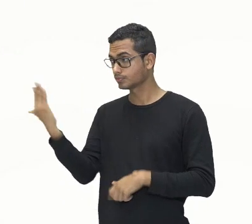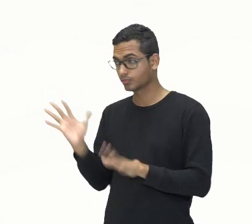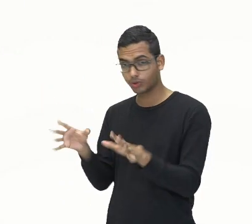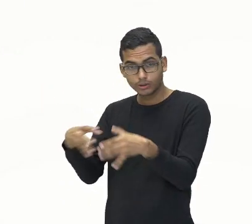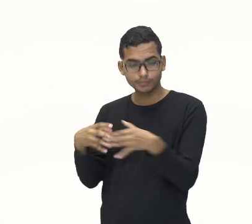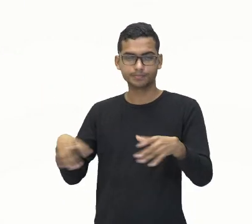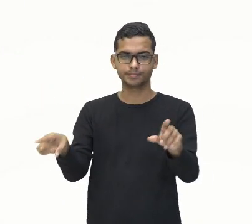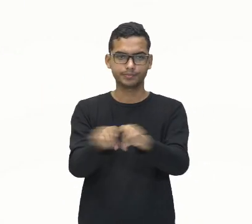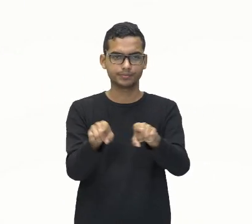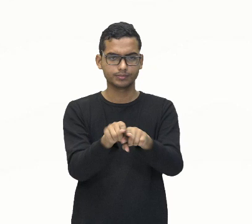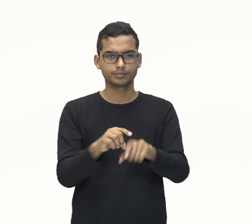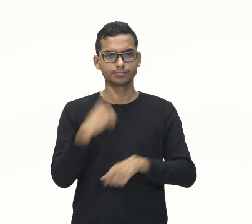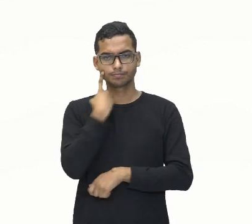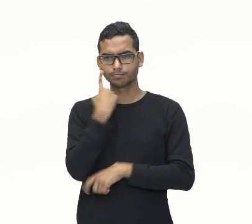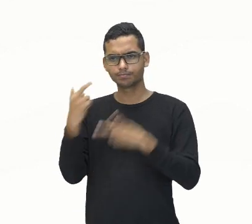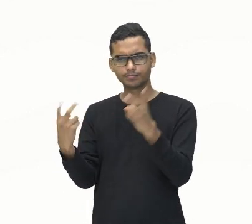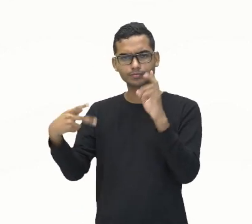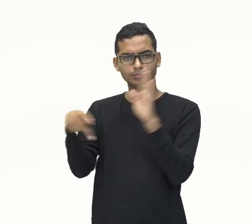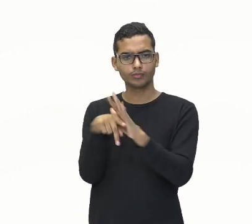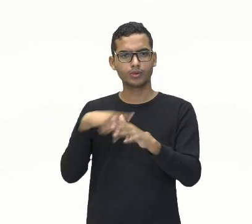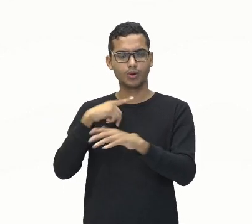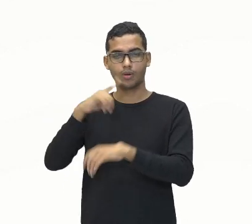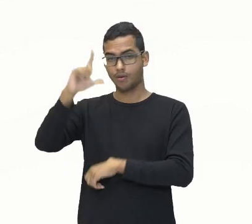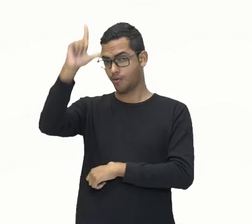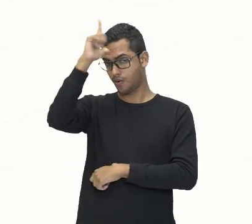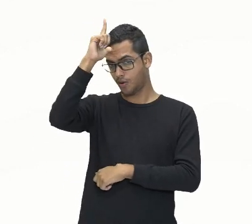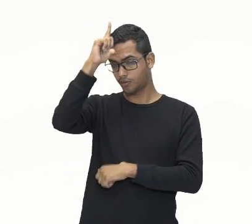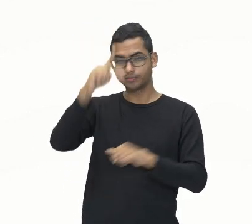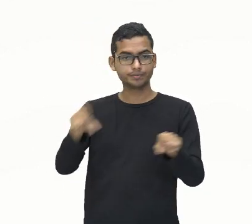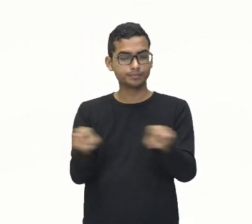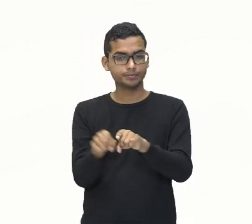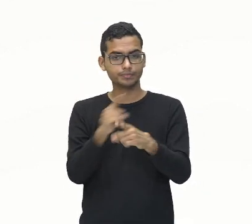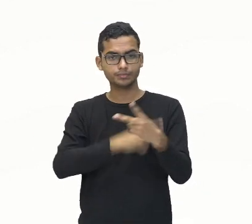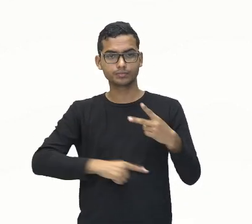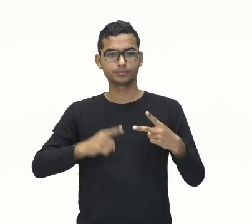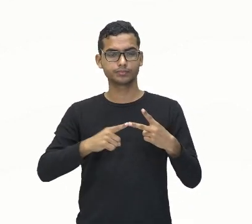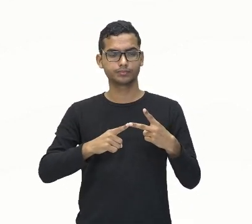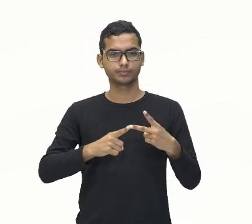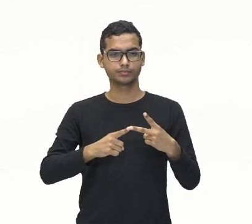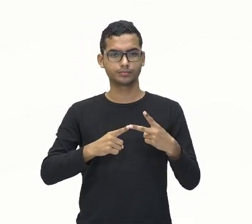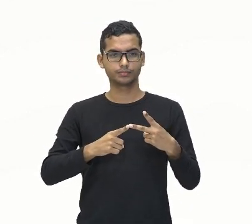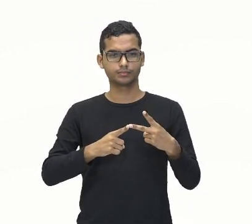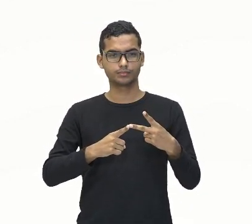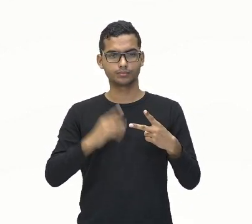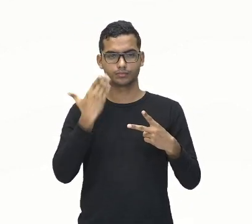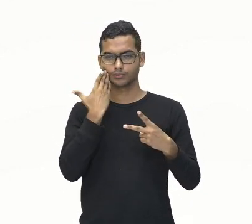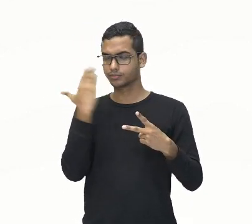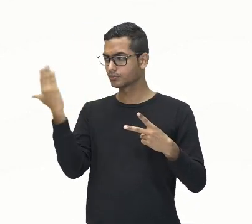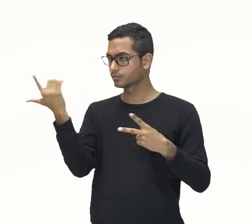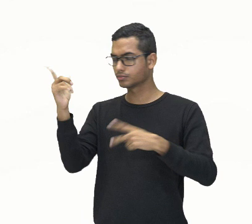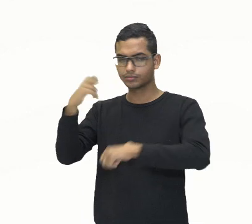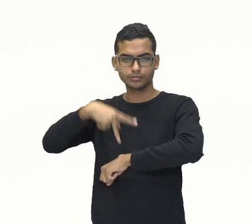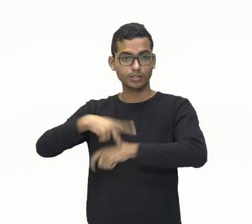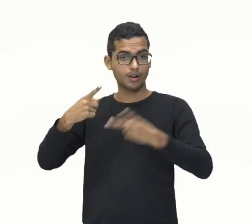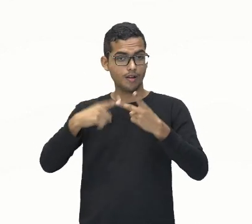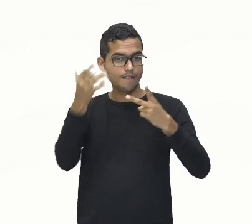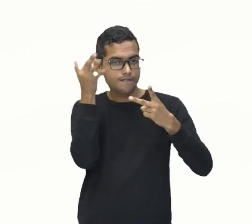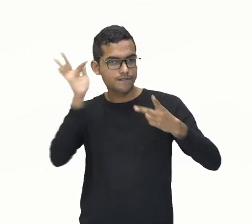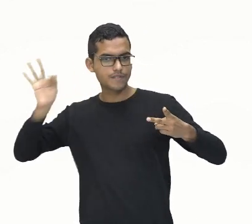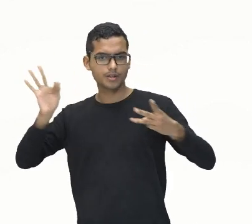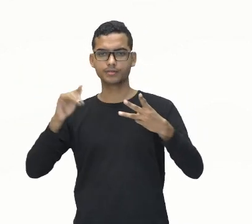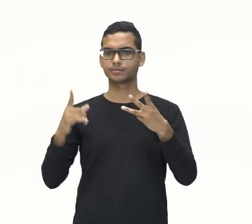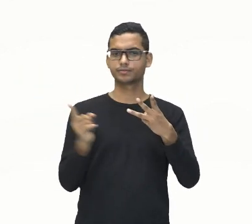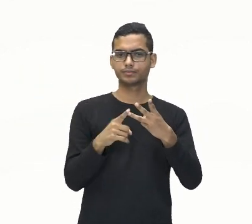de cara, a gente vê que a Alemanha faz parte, a gente vê que França faz